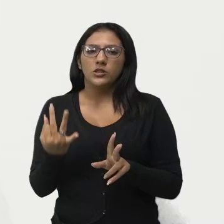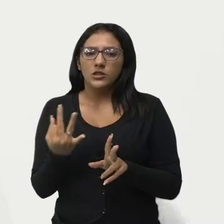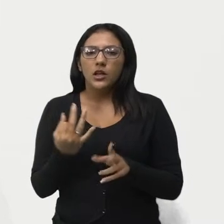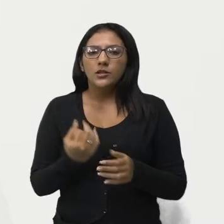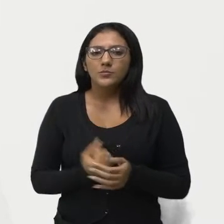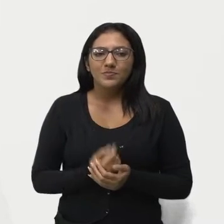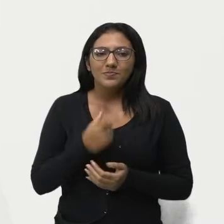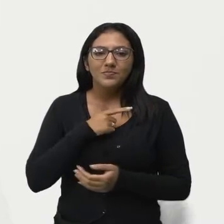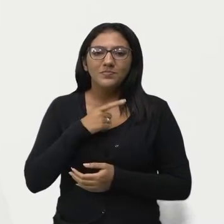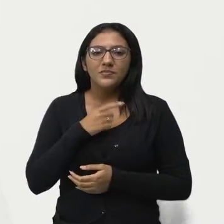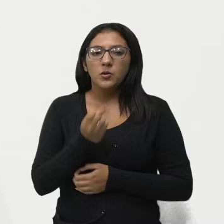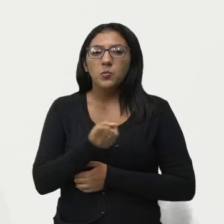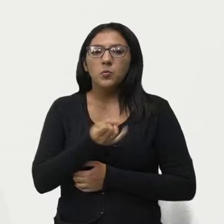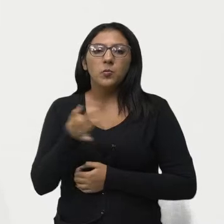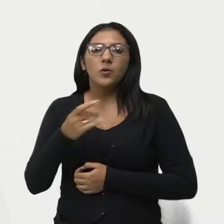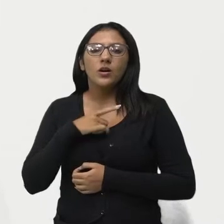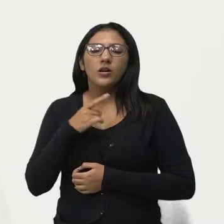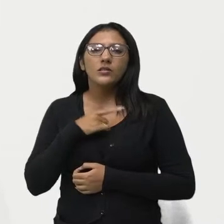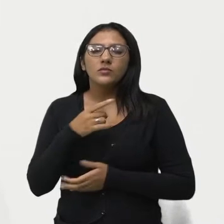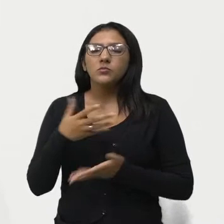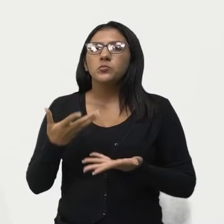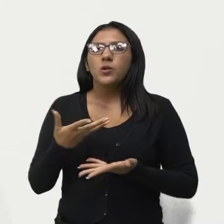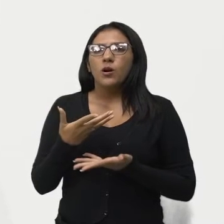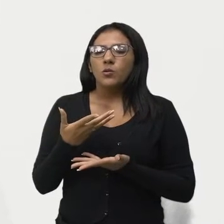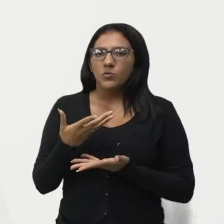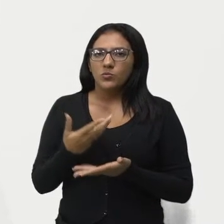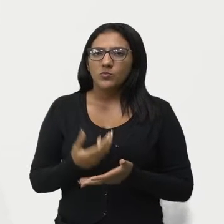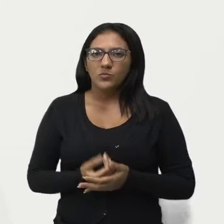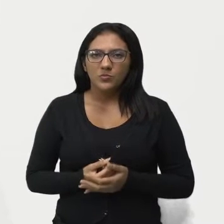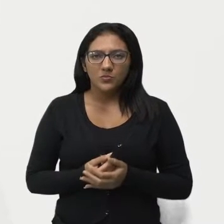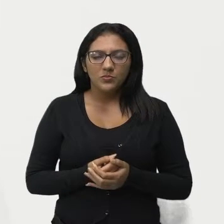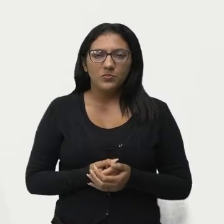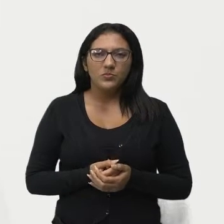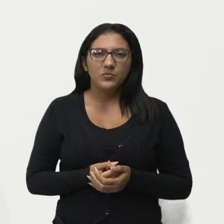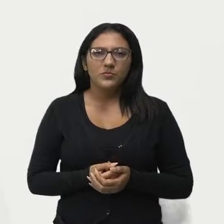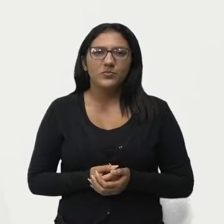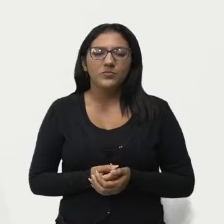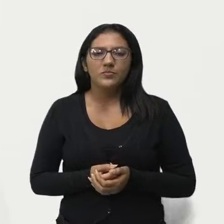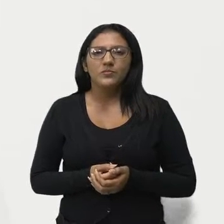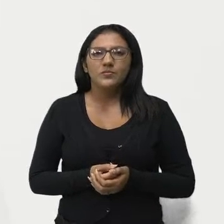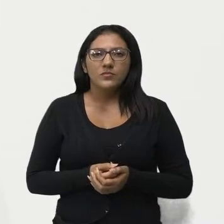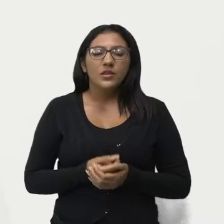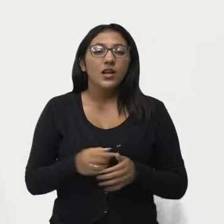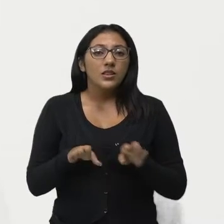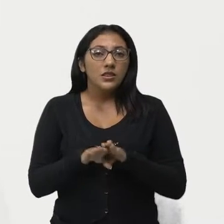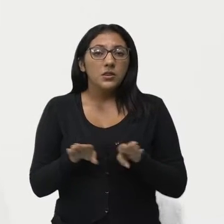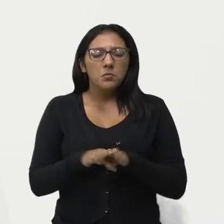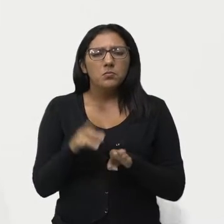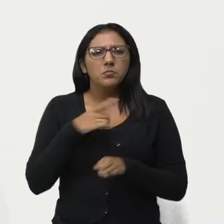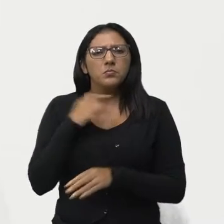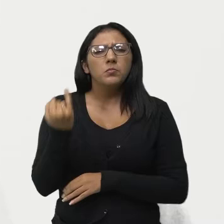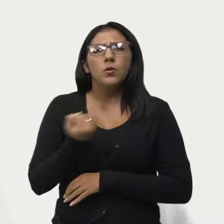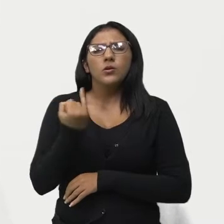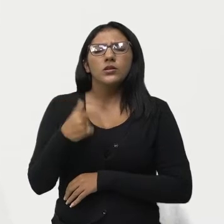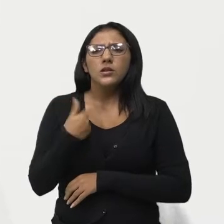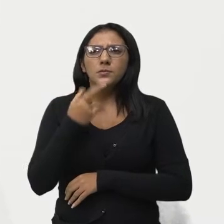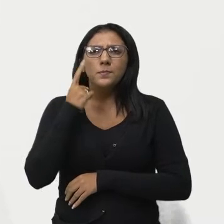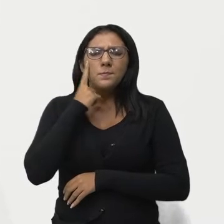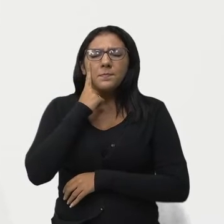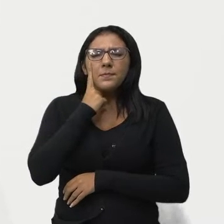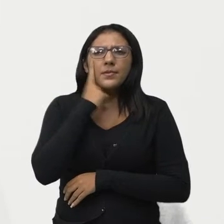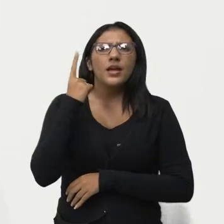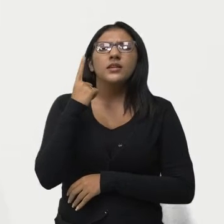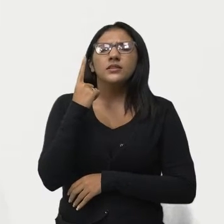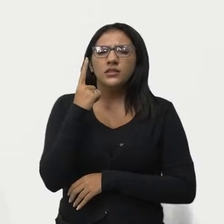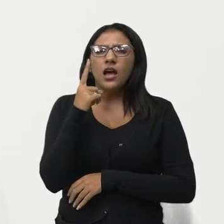de peças produzidas nesse dia foi D. Então é sempre importante também a gente pensar de maneira um